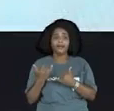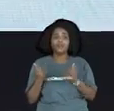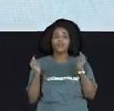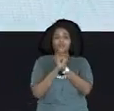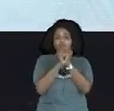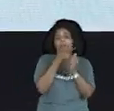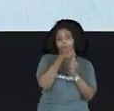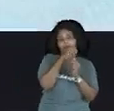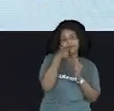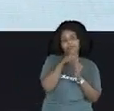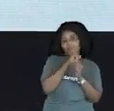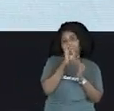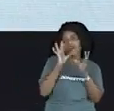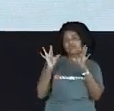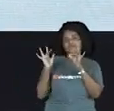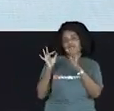ficar com os pais